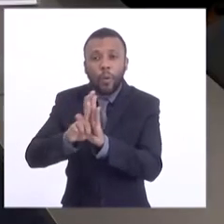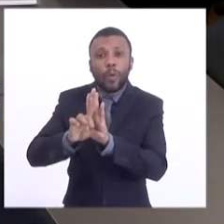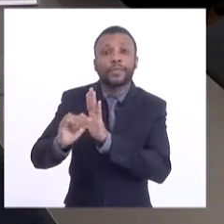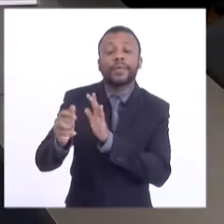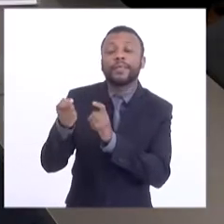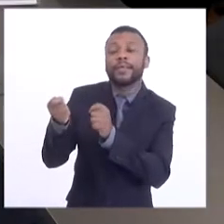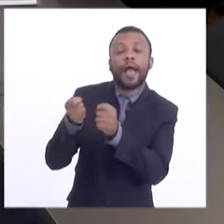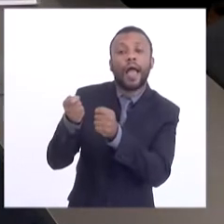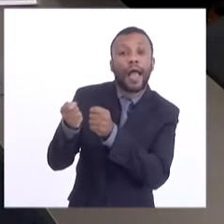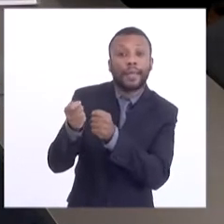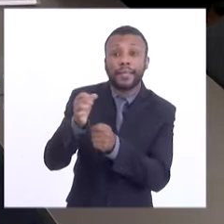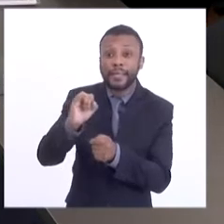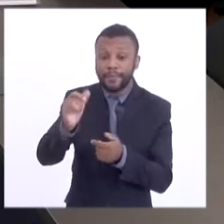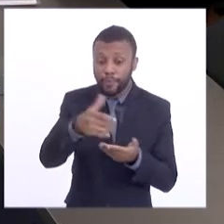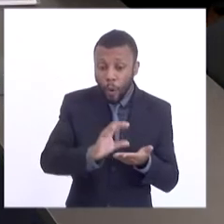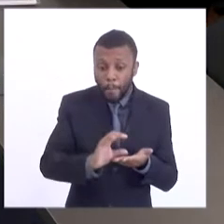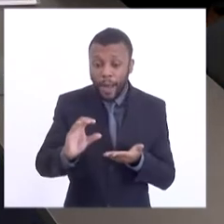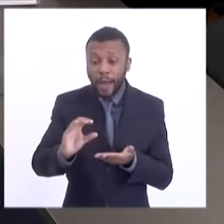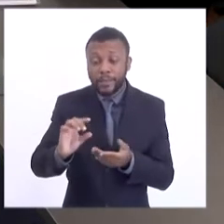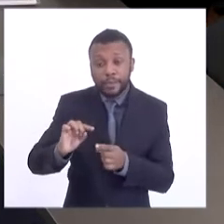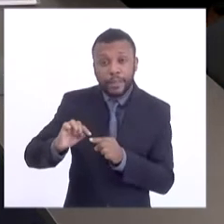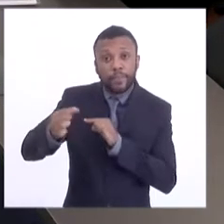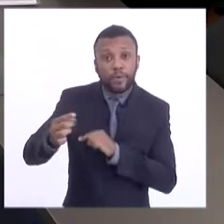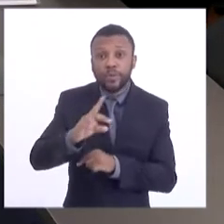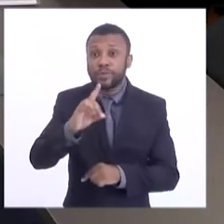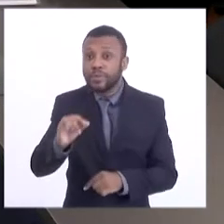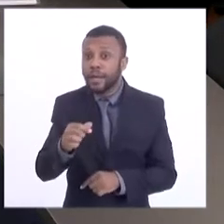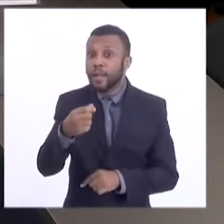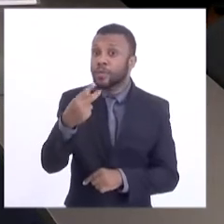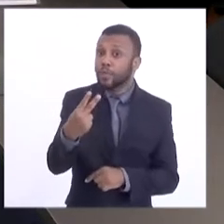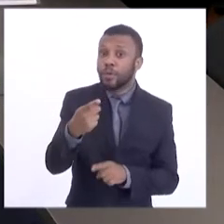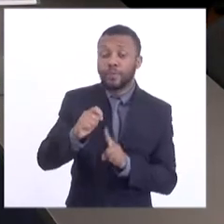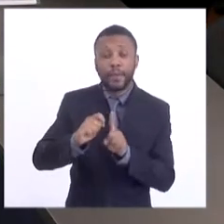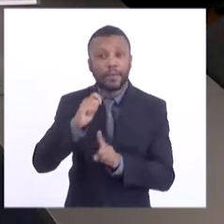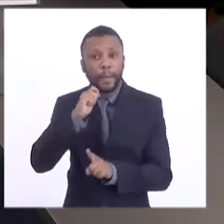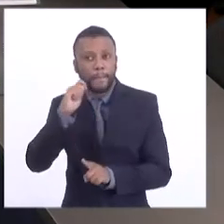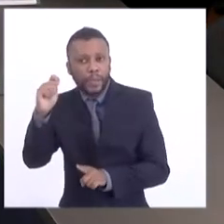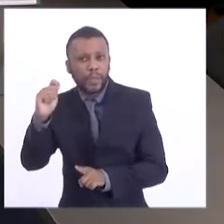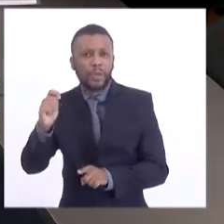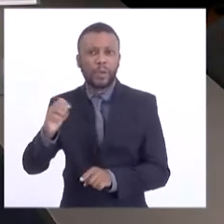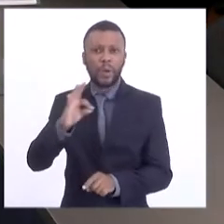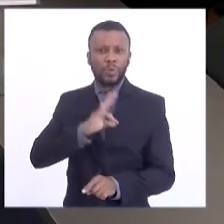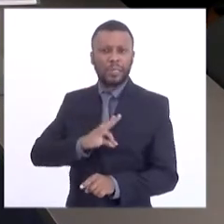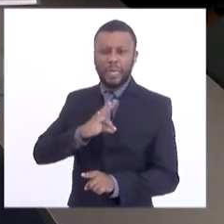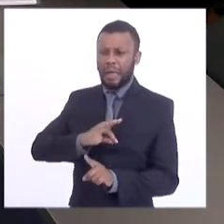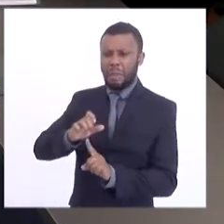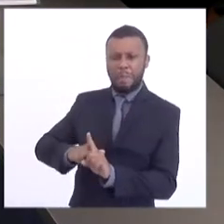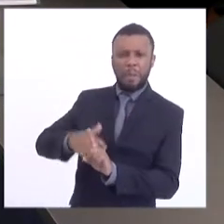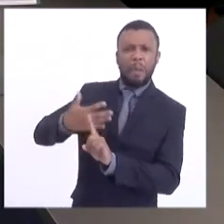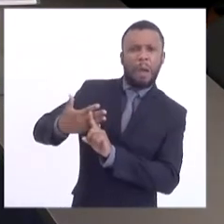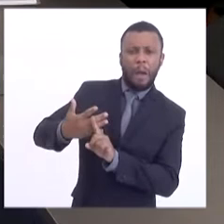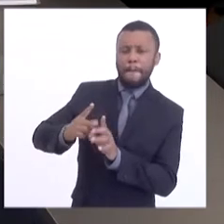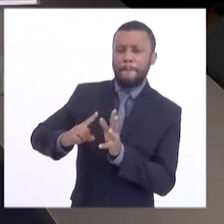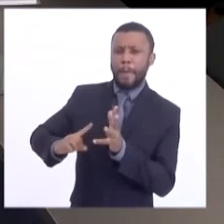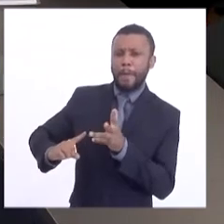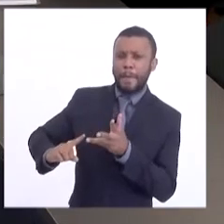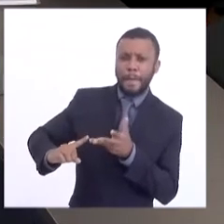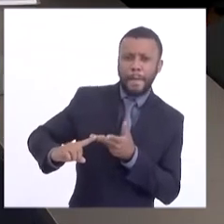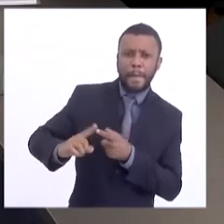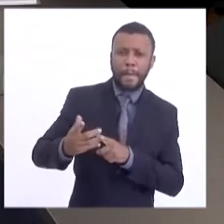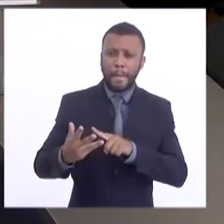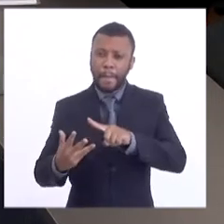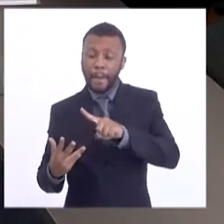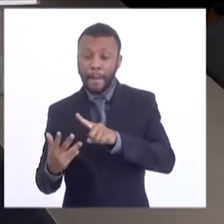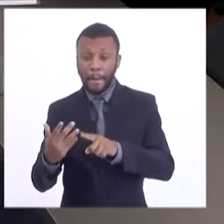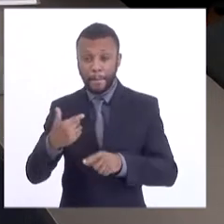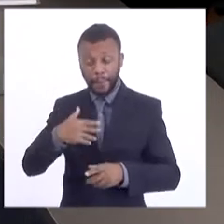depois do dia dois de abril 21 Abril com momentos de salário e diz é tudo certo tá tudo para mim na